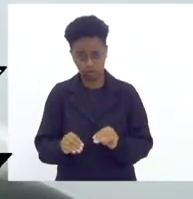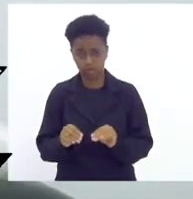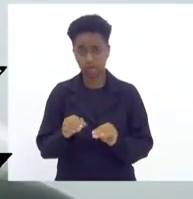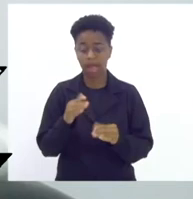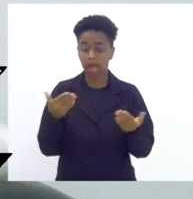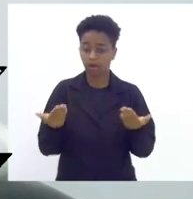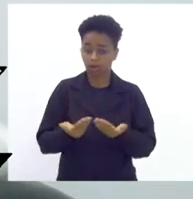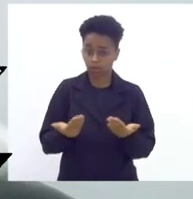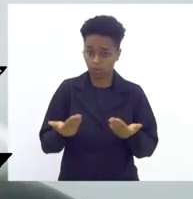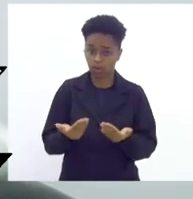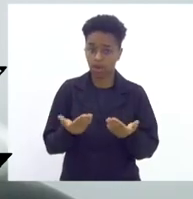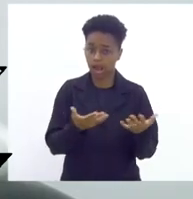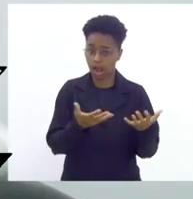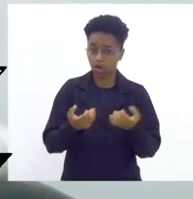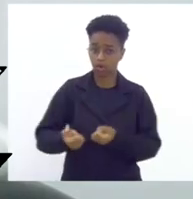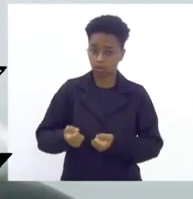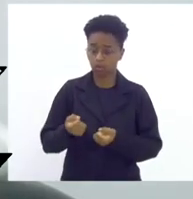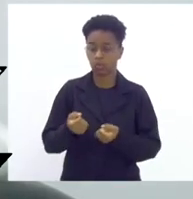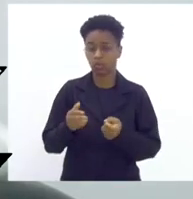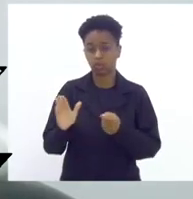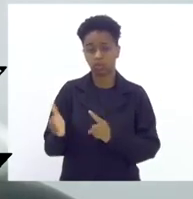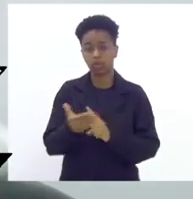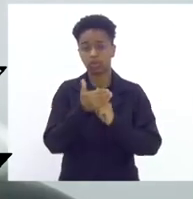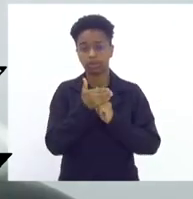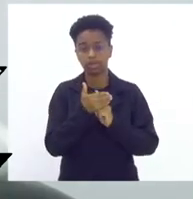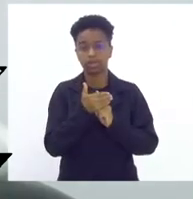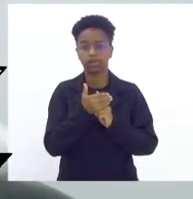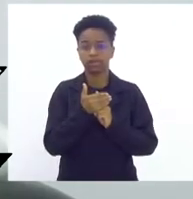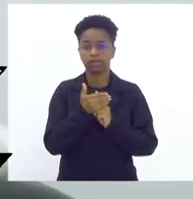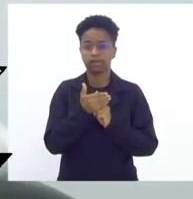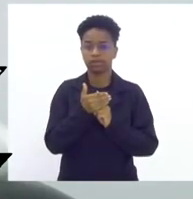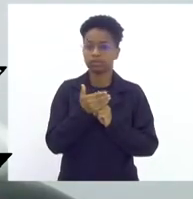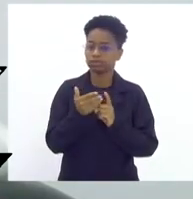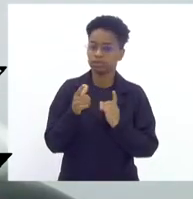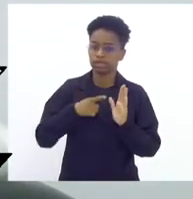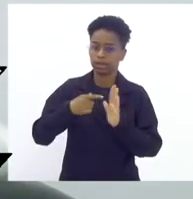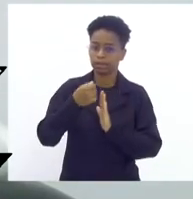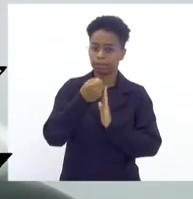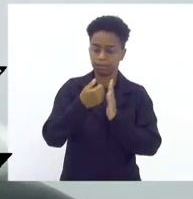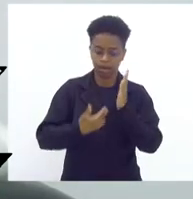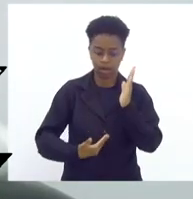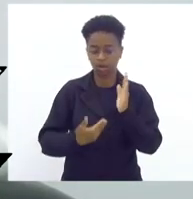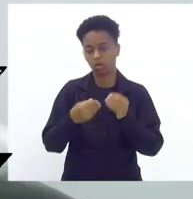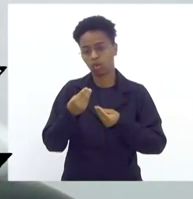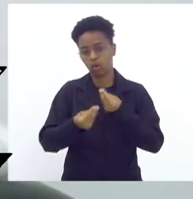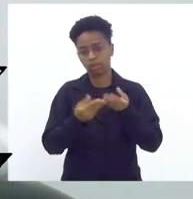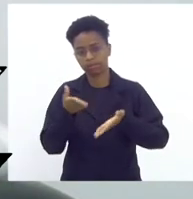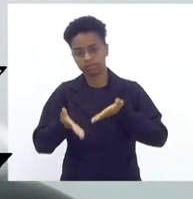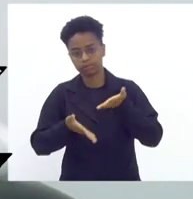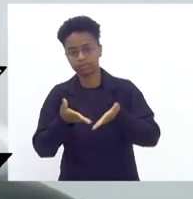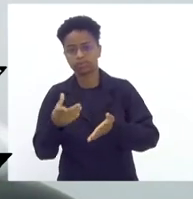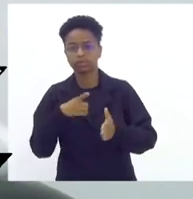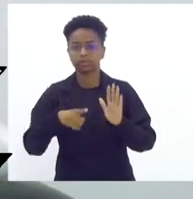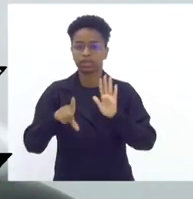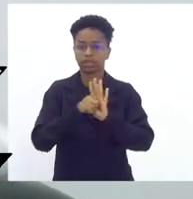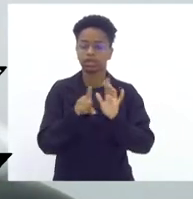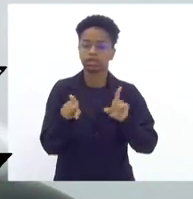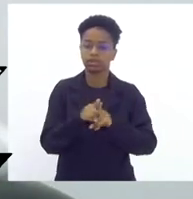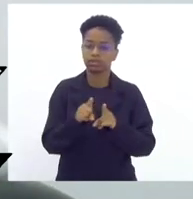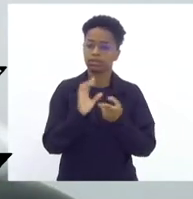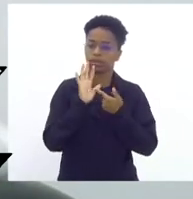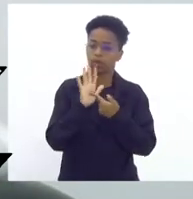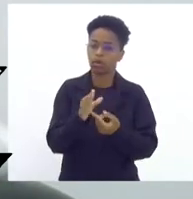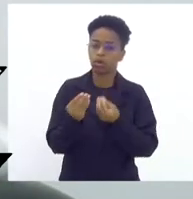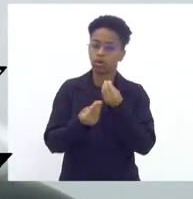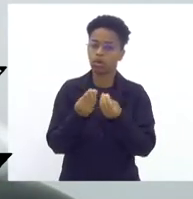que abraçou uma leitura humanista né do tratamento a gente tem uma lei que abraça o